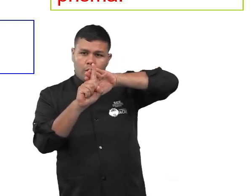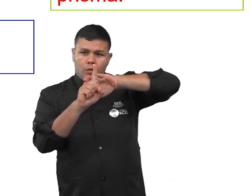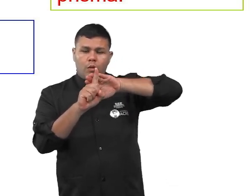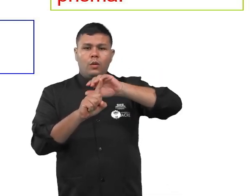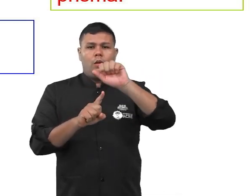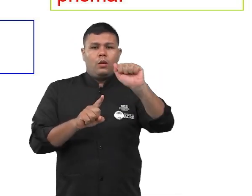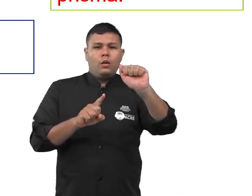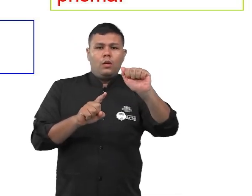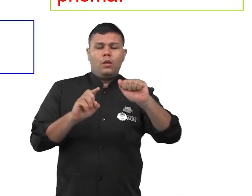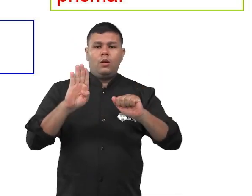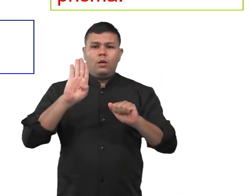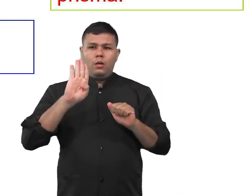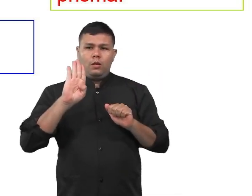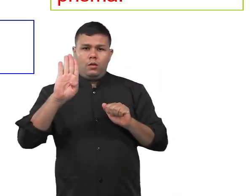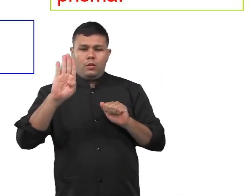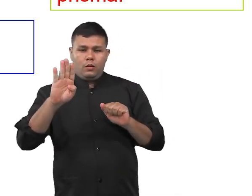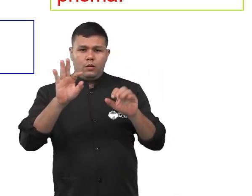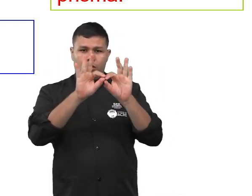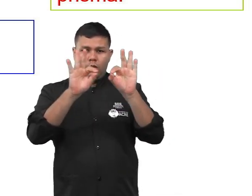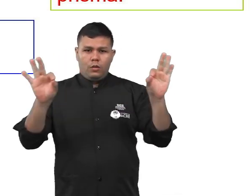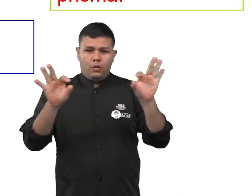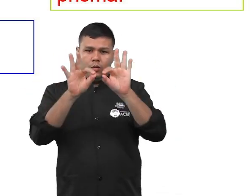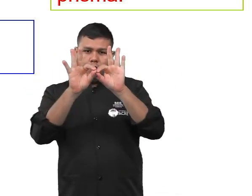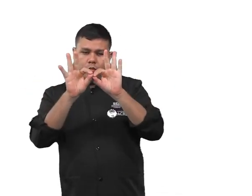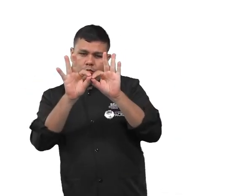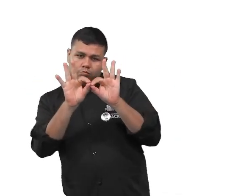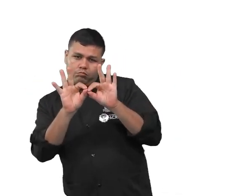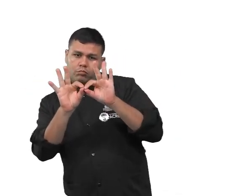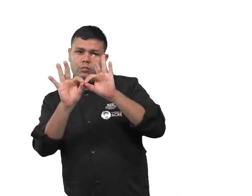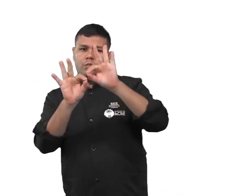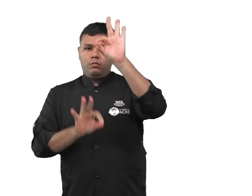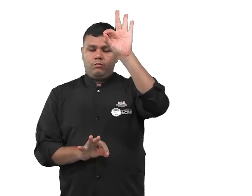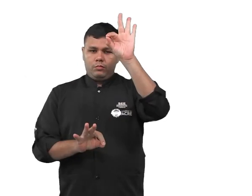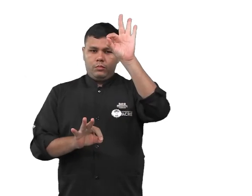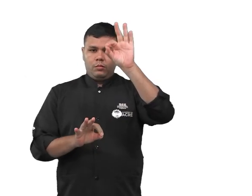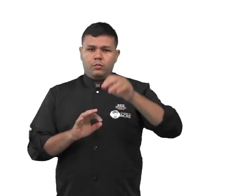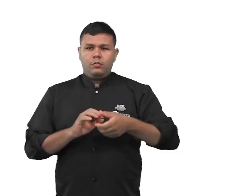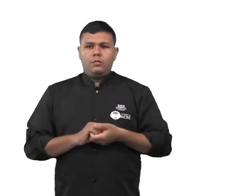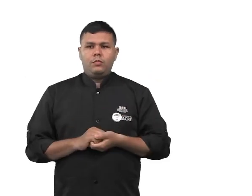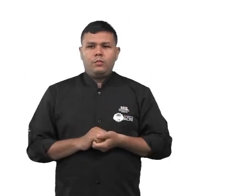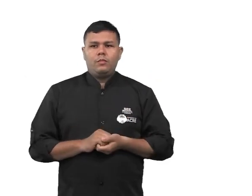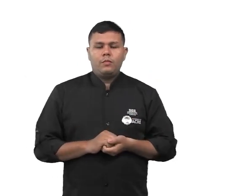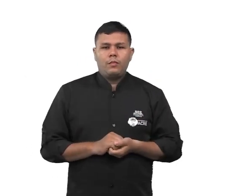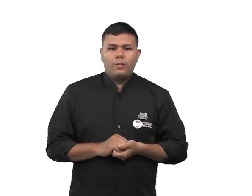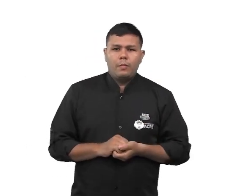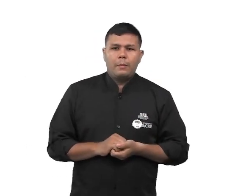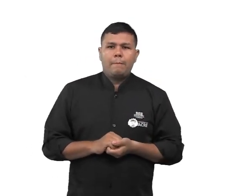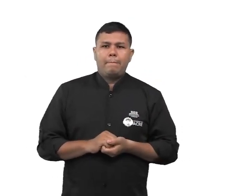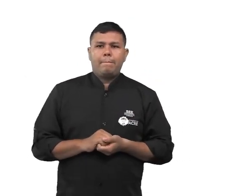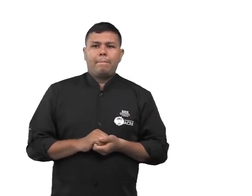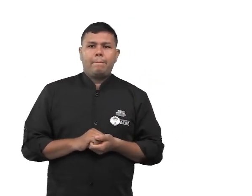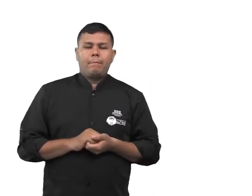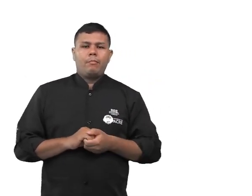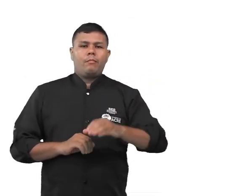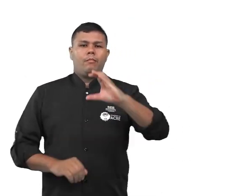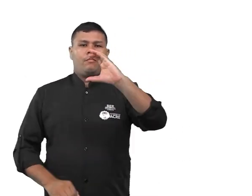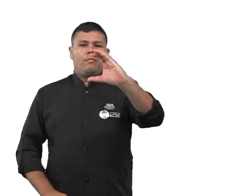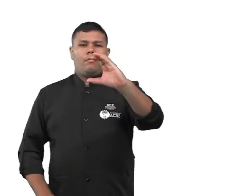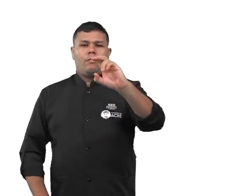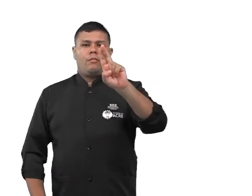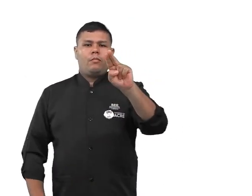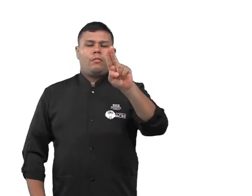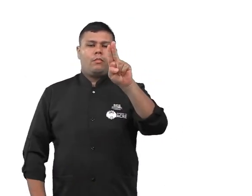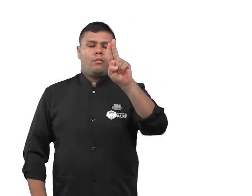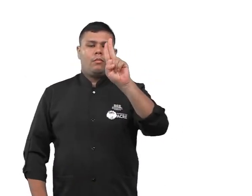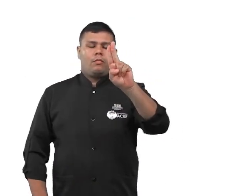são dimensões de um prisma, comprimento, largura e altura, tá bom? Vamos ver agora o cubo. Ele é representado aqui com as suas